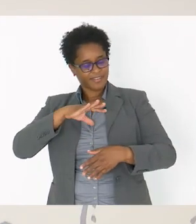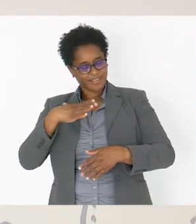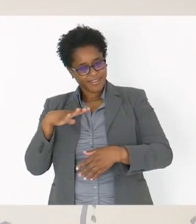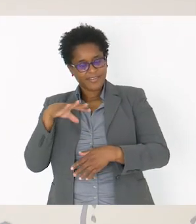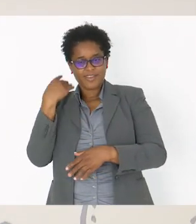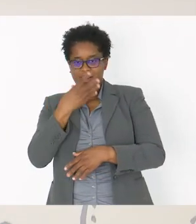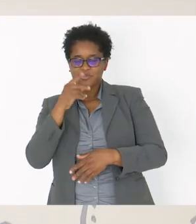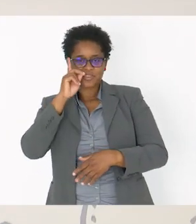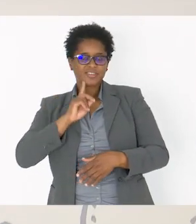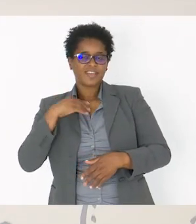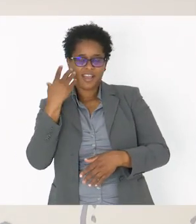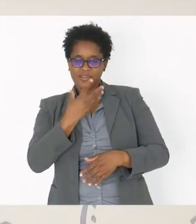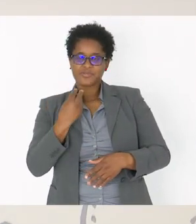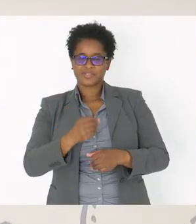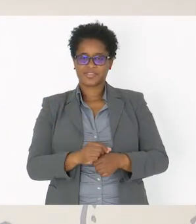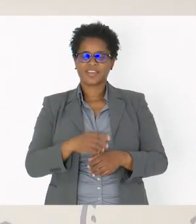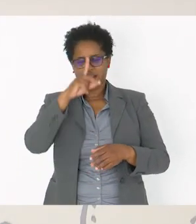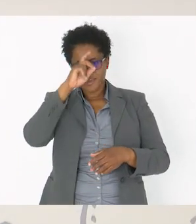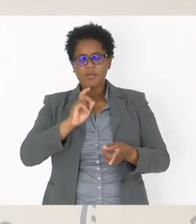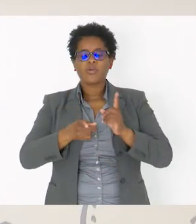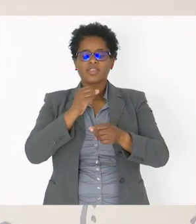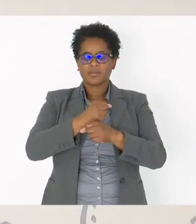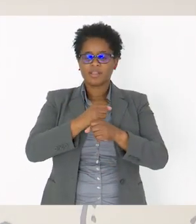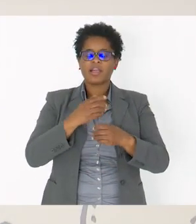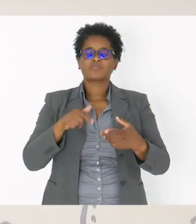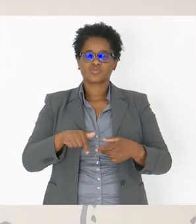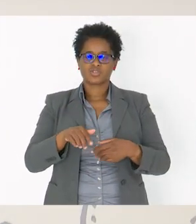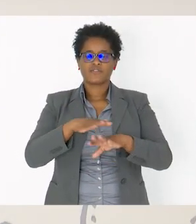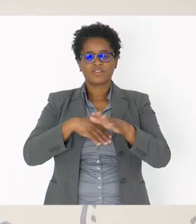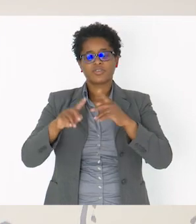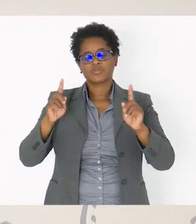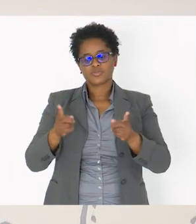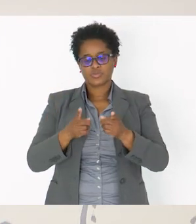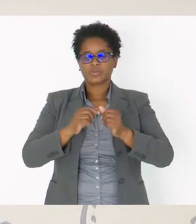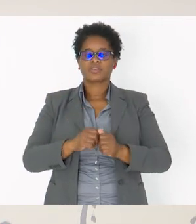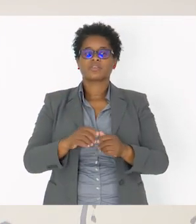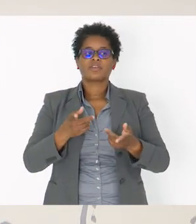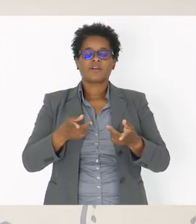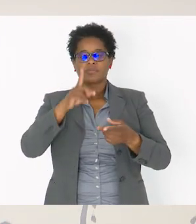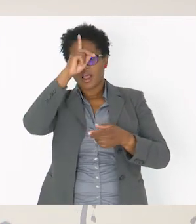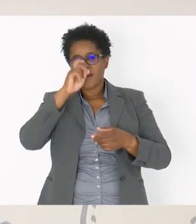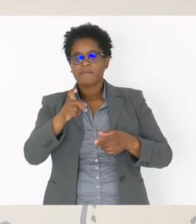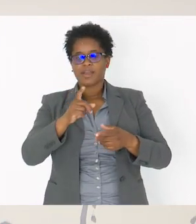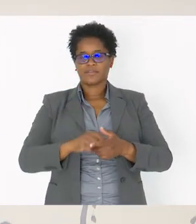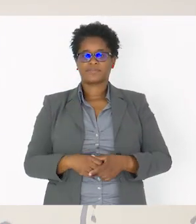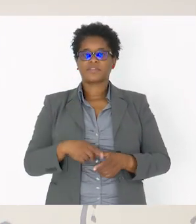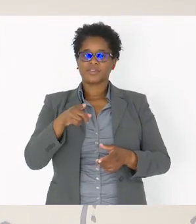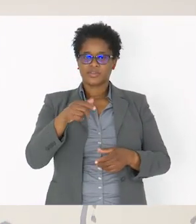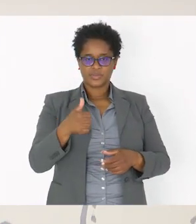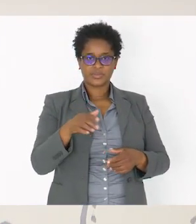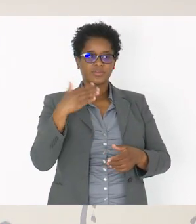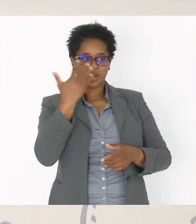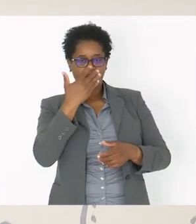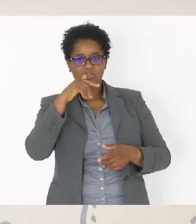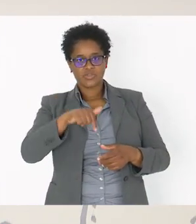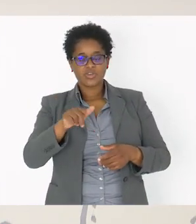alunos e alunas, recordar o que é que vimos hoje. Vamos fazer a síntese. Vamos lá recordar? Isso, na nossa